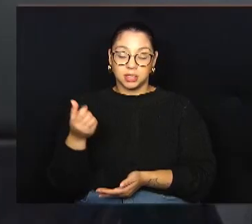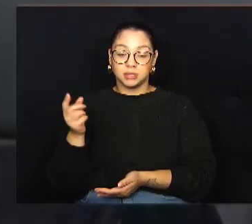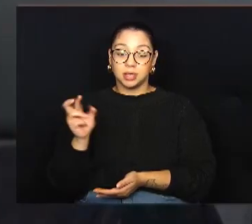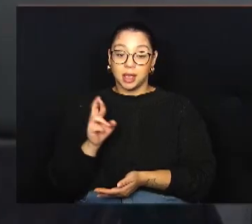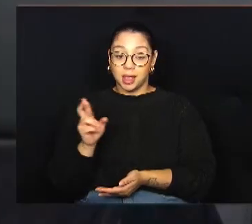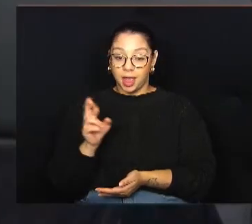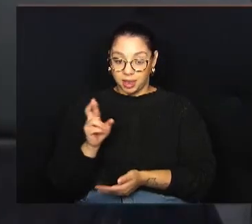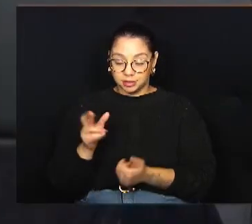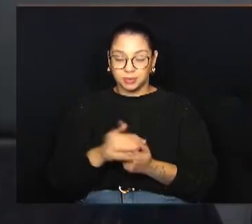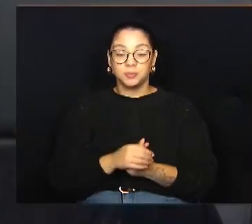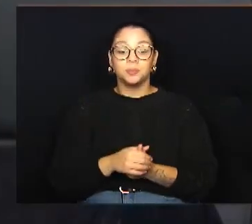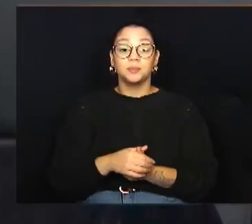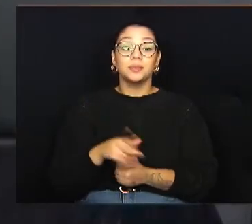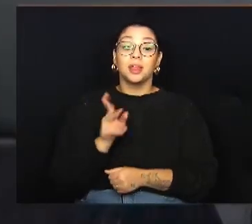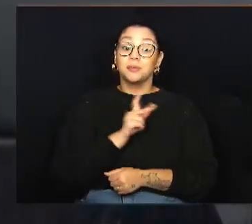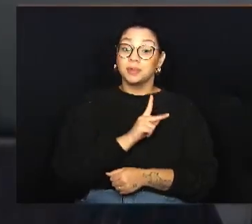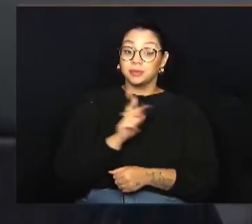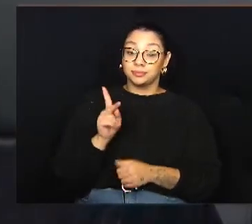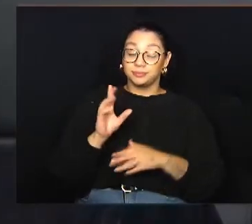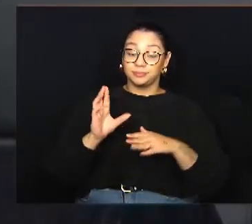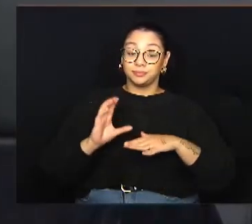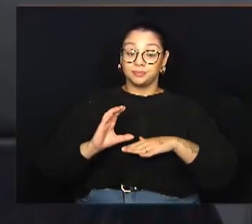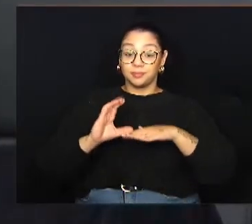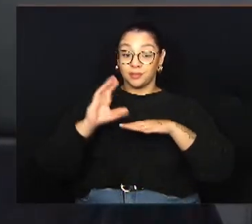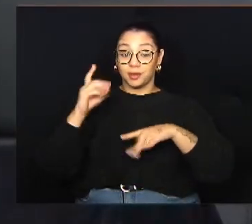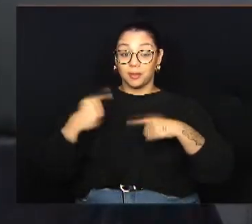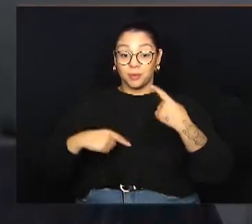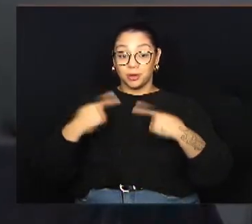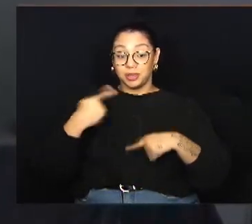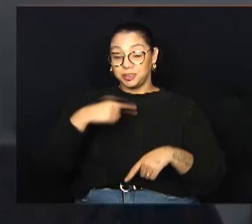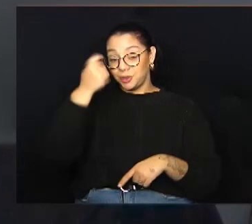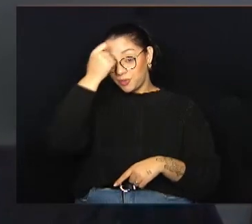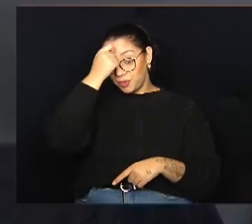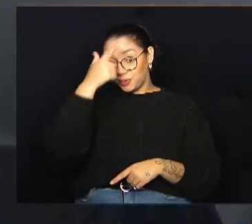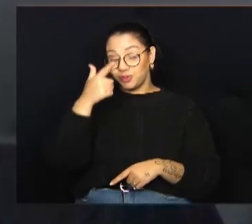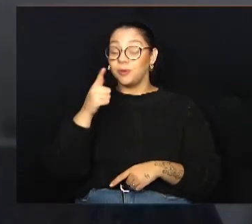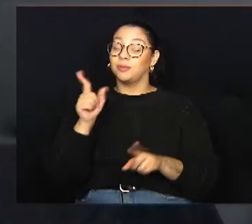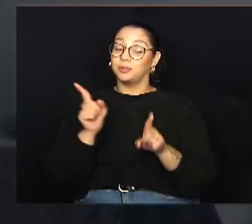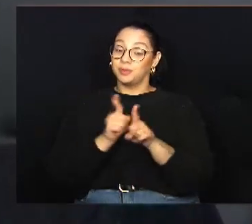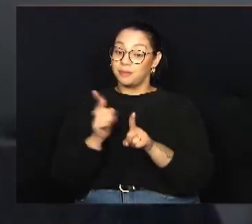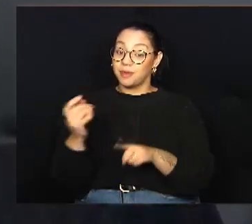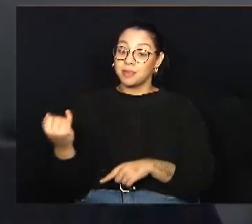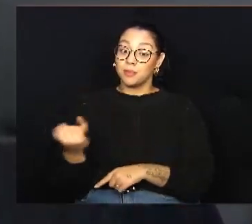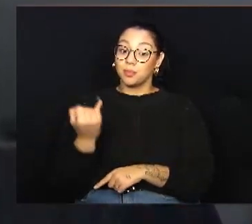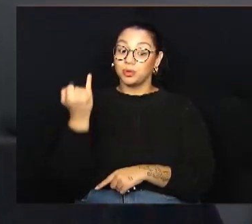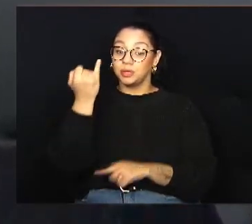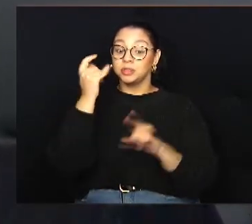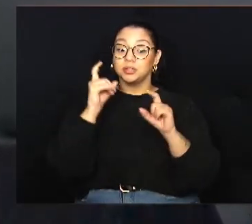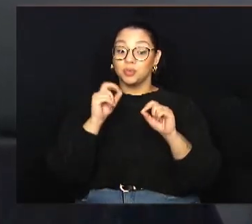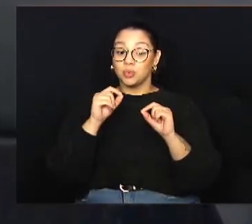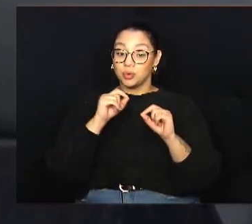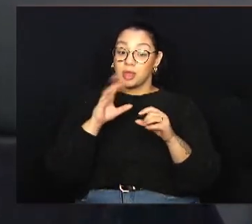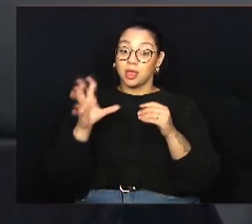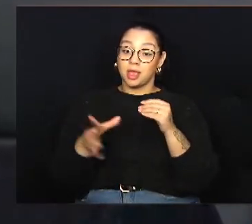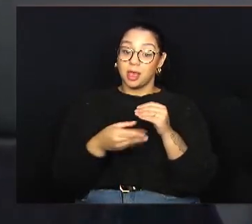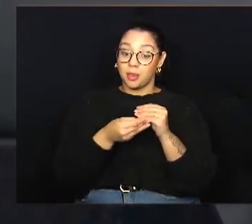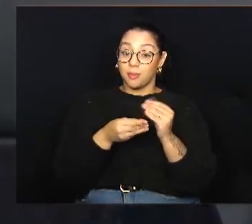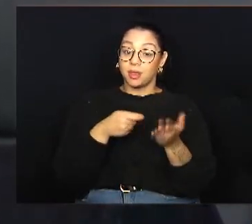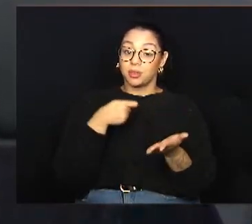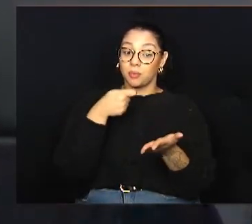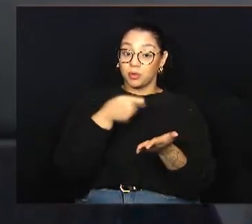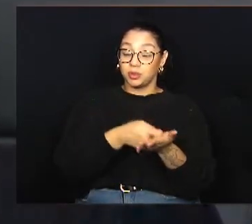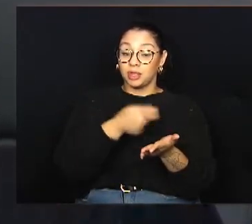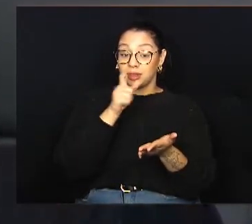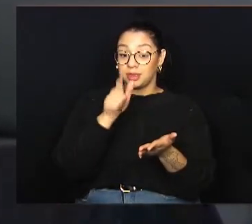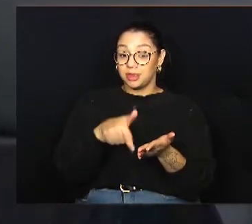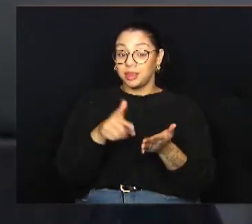6.788.676,92. O presidente do Conselho de Política Cultural salientou a importância das emendas impositivas como um